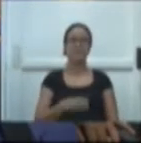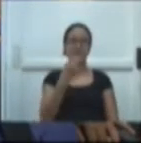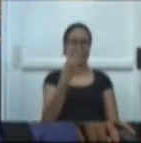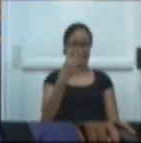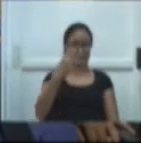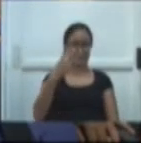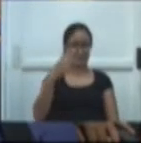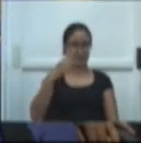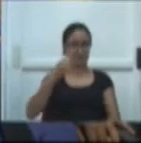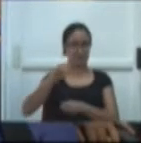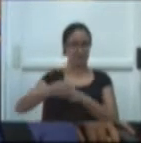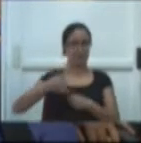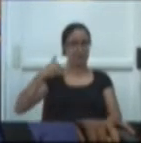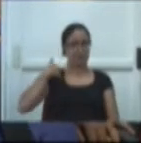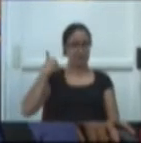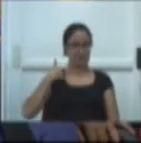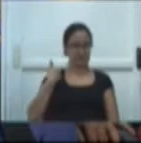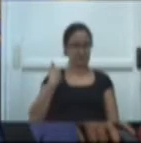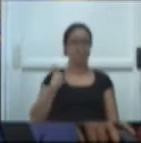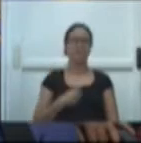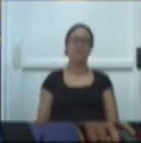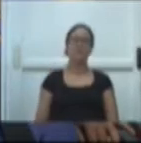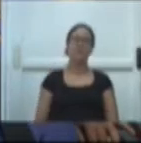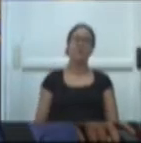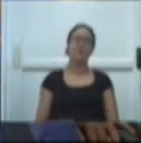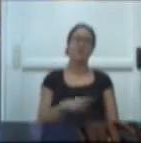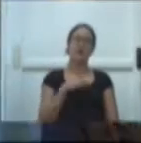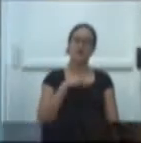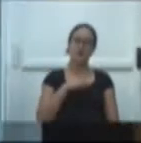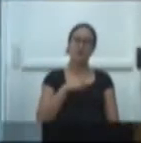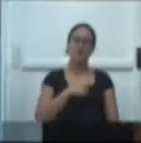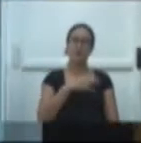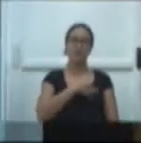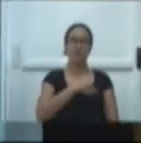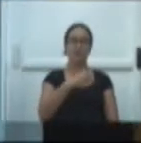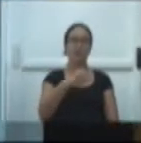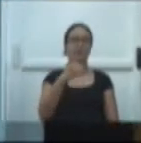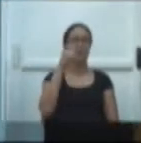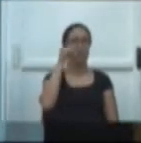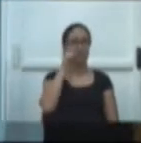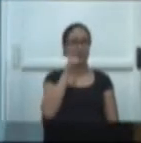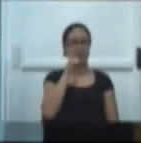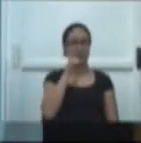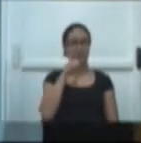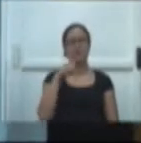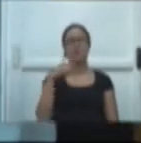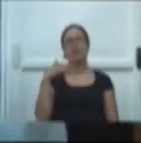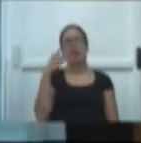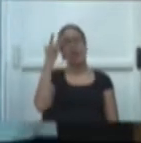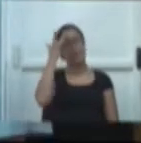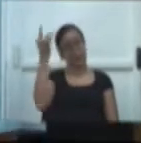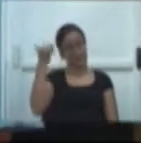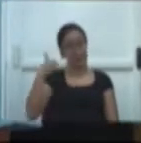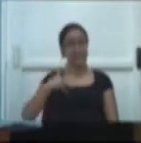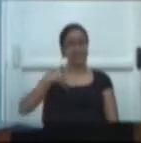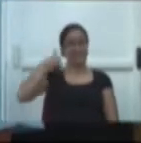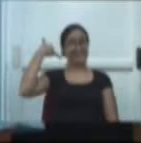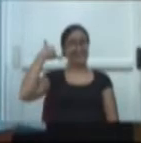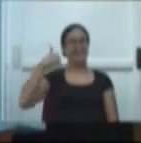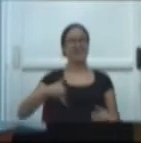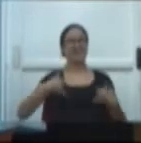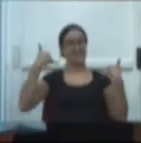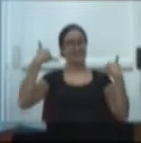uma filha que faz aniversário amanhã, ela vai fazer 34 anos, e ela tem uma